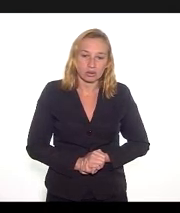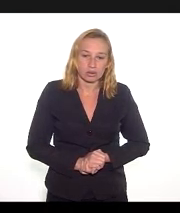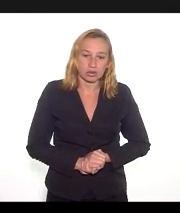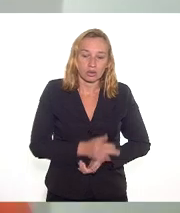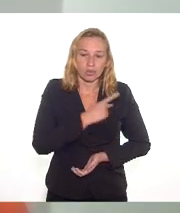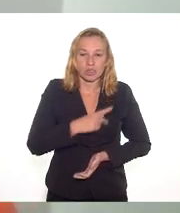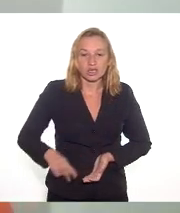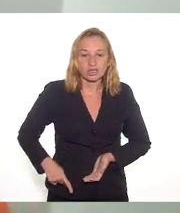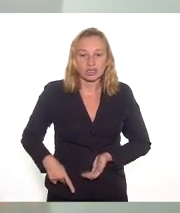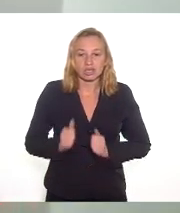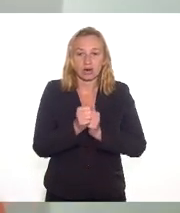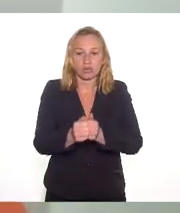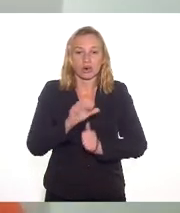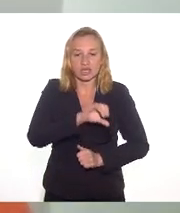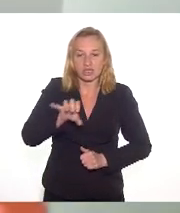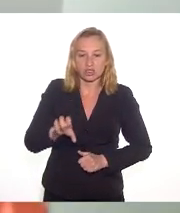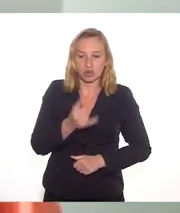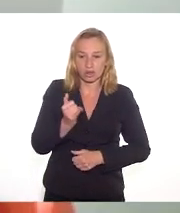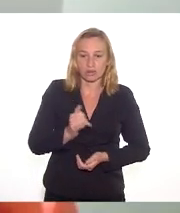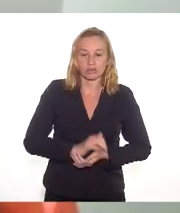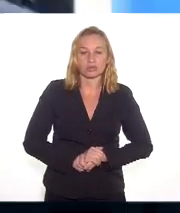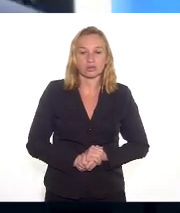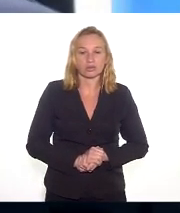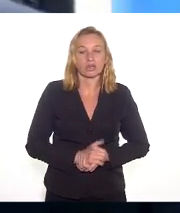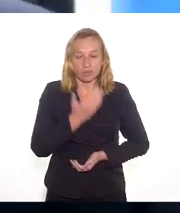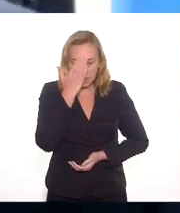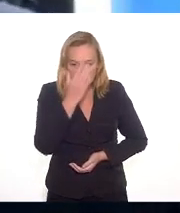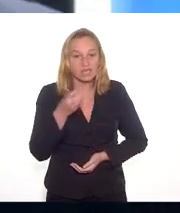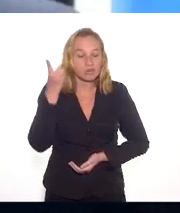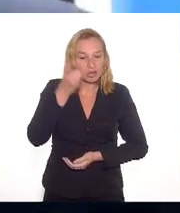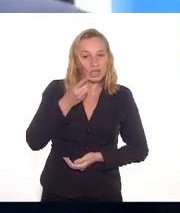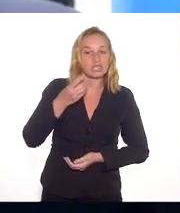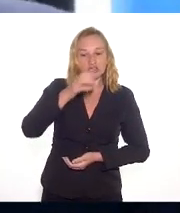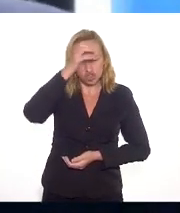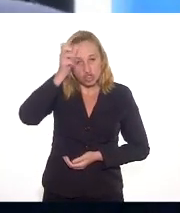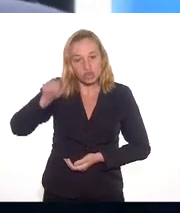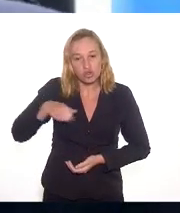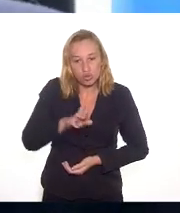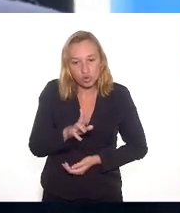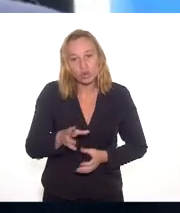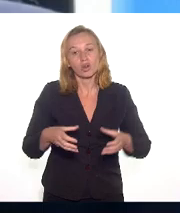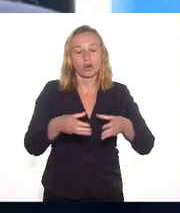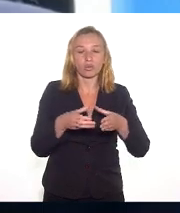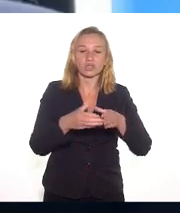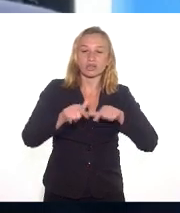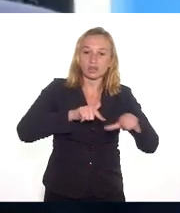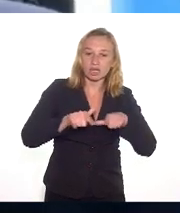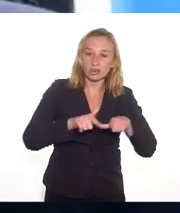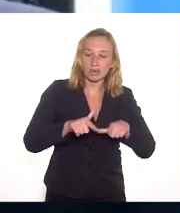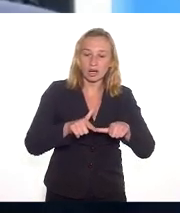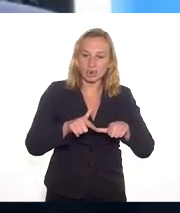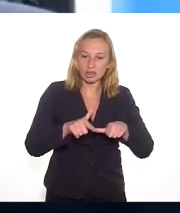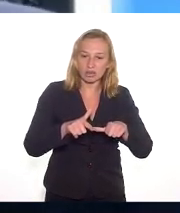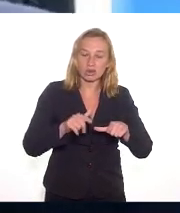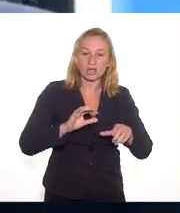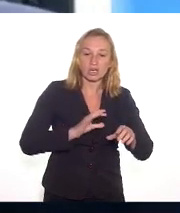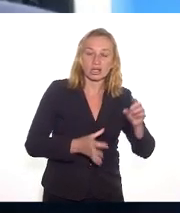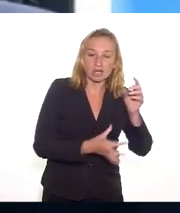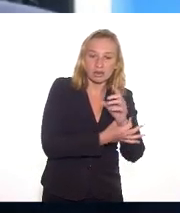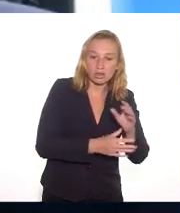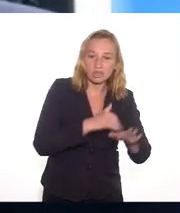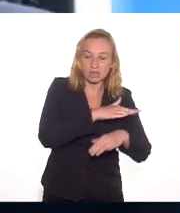Presidente, acompanho a CCJ. Obrigado, deputada Tia Ju. Comissão de Trabalho, Legislação Social e Seguridade Social,